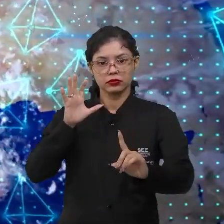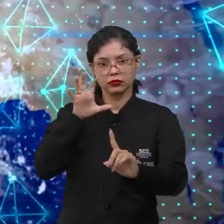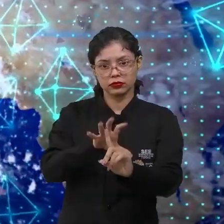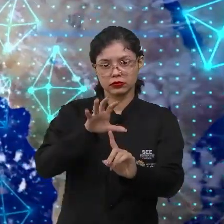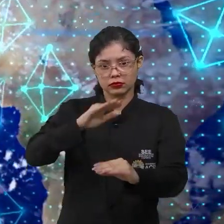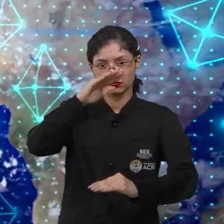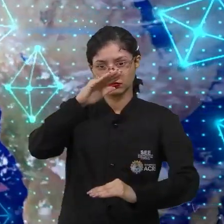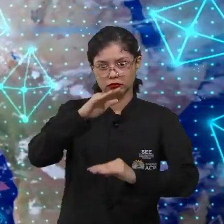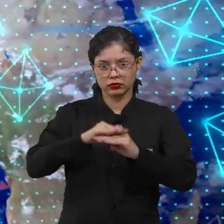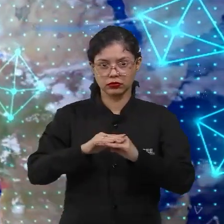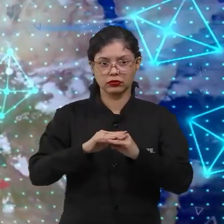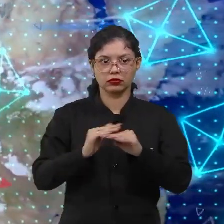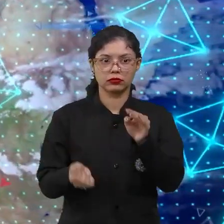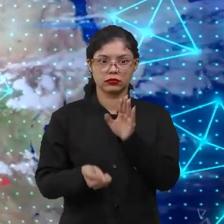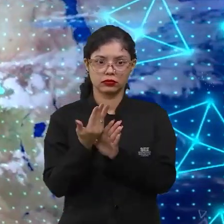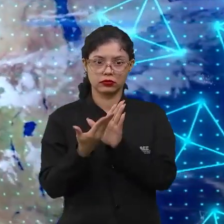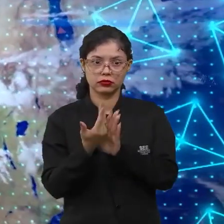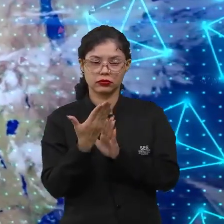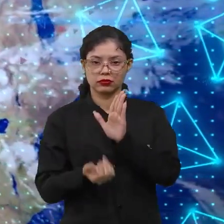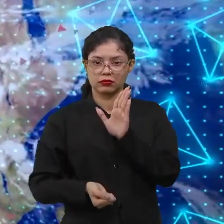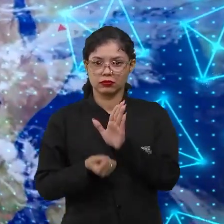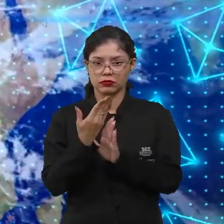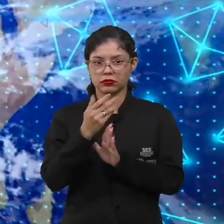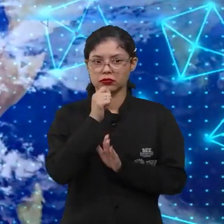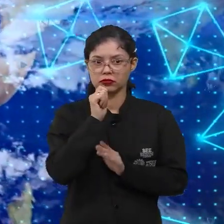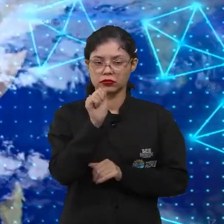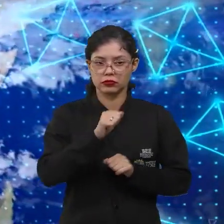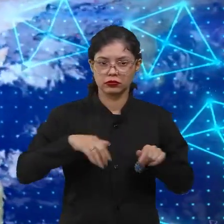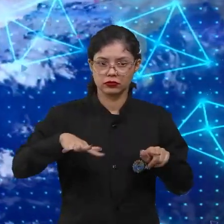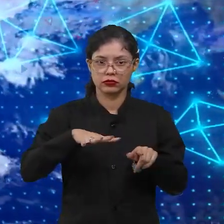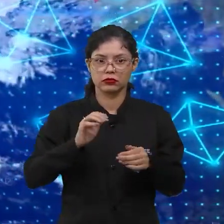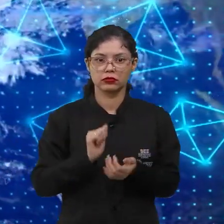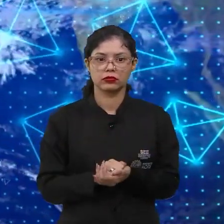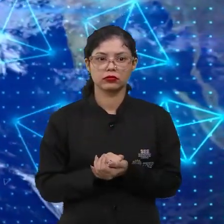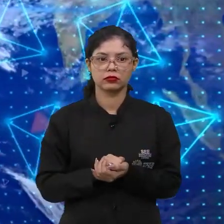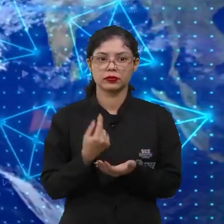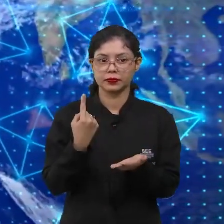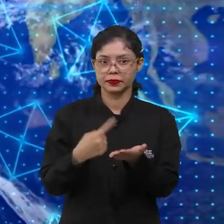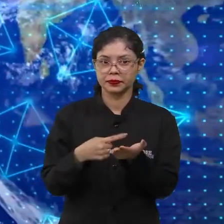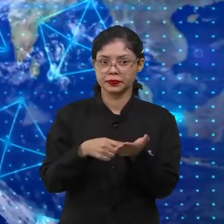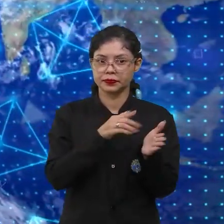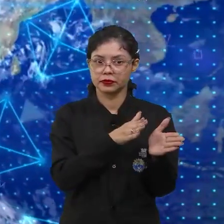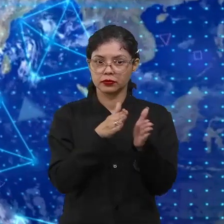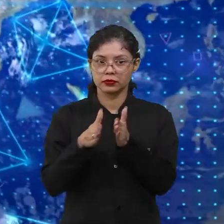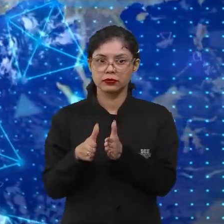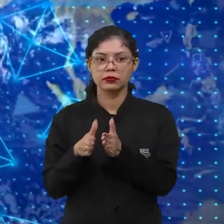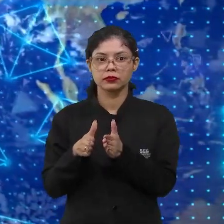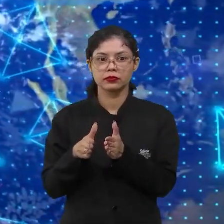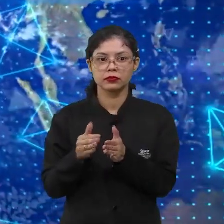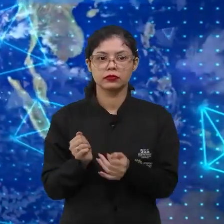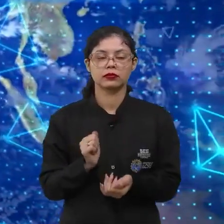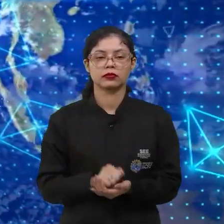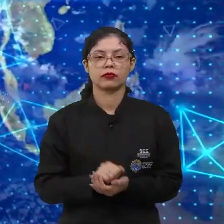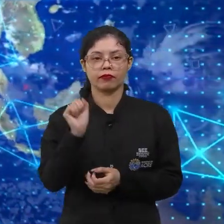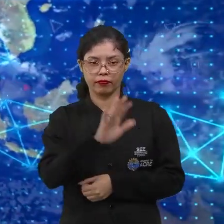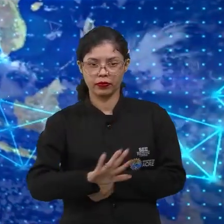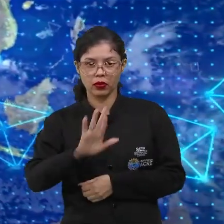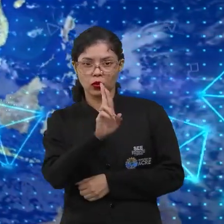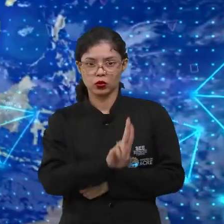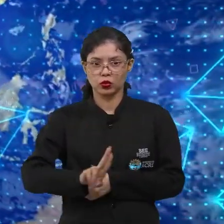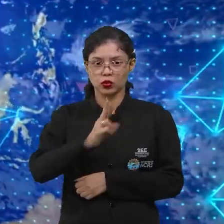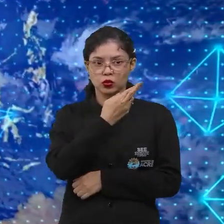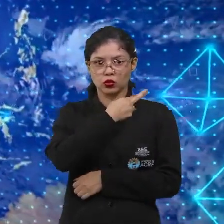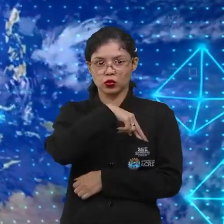e pressões sobre a produção agrícola. A solução passa por acordos internacionais,